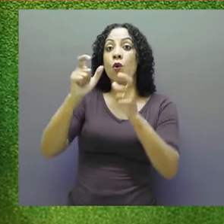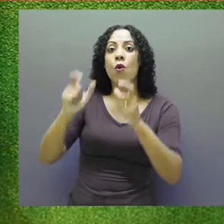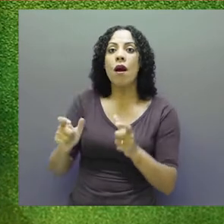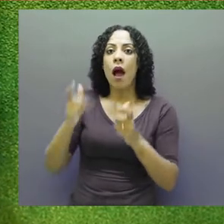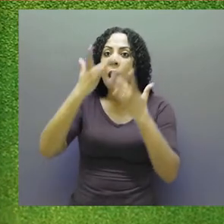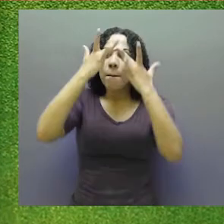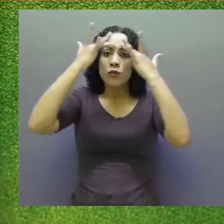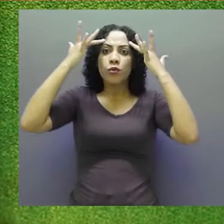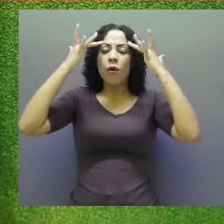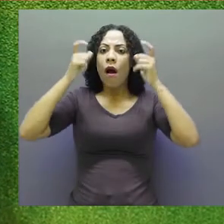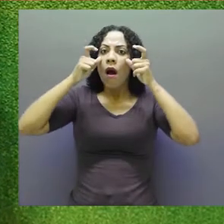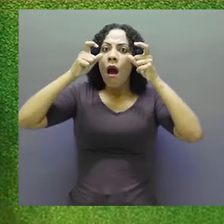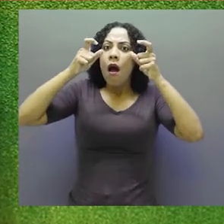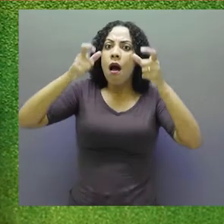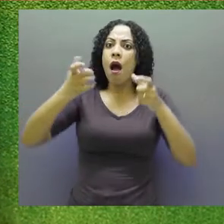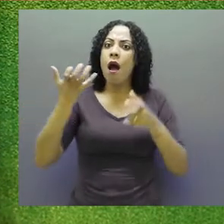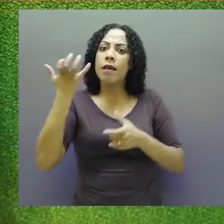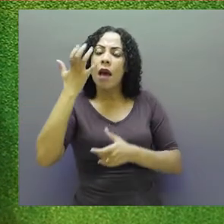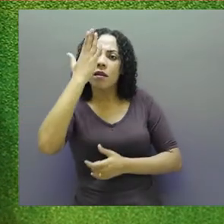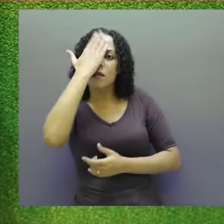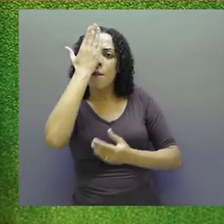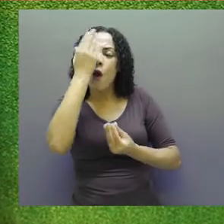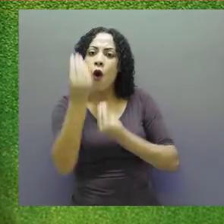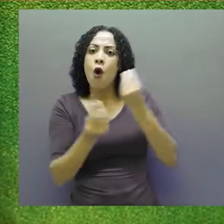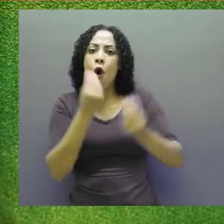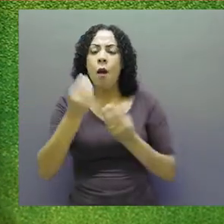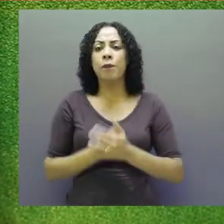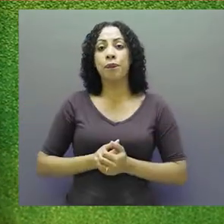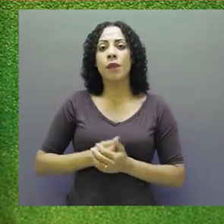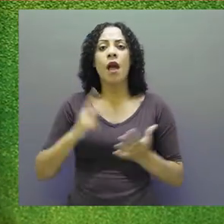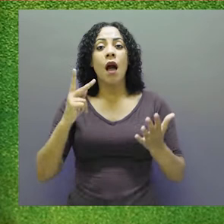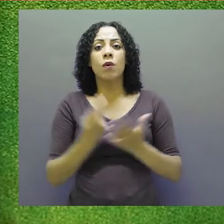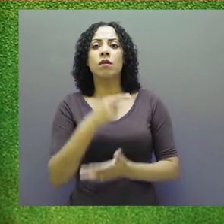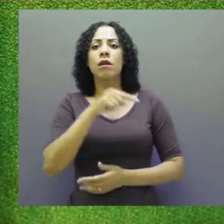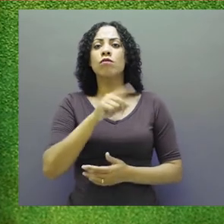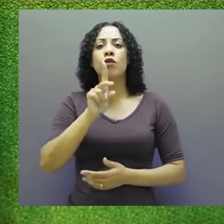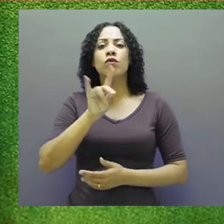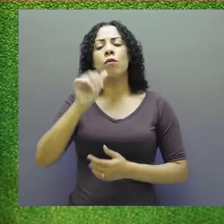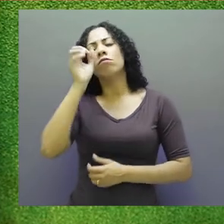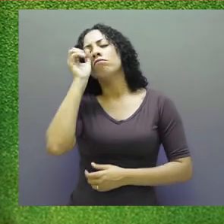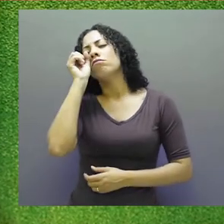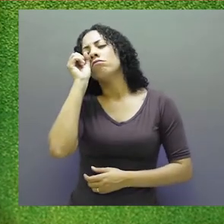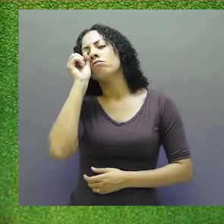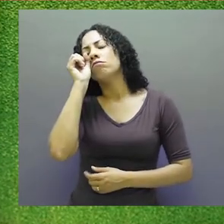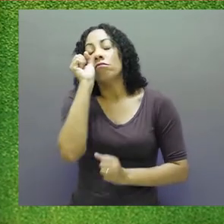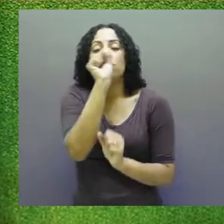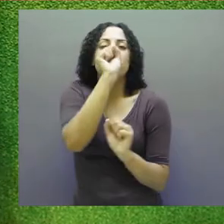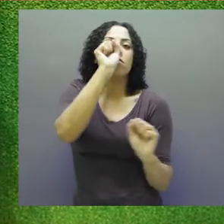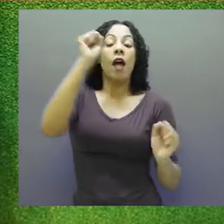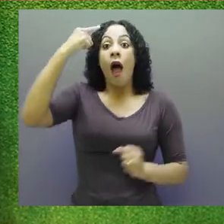para atrair a curiosidade de tanta gente que até um belo dia ele